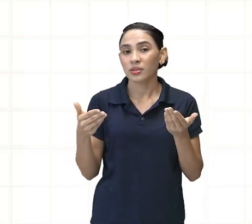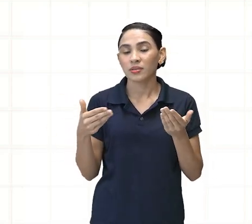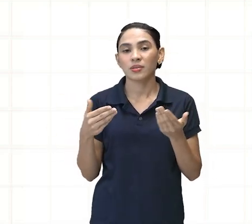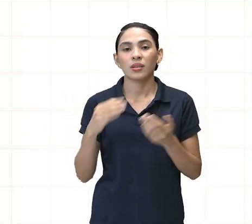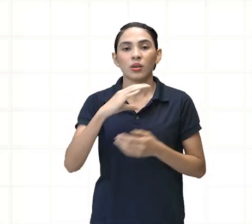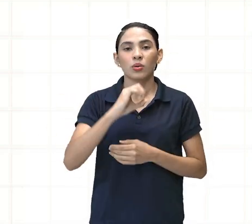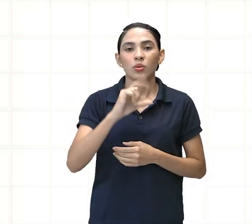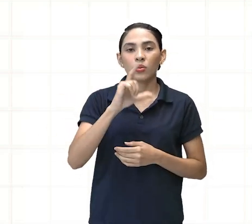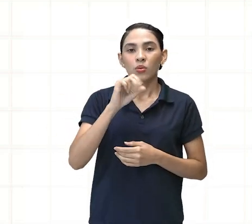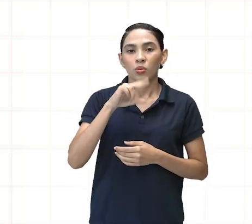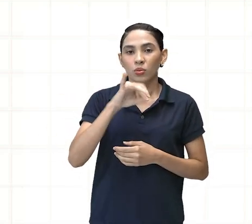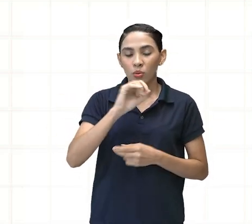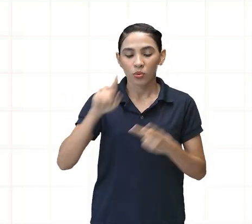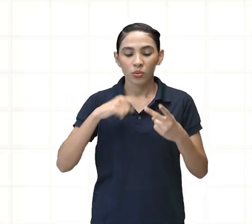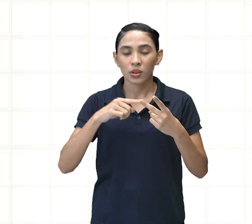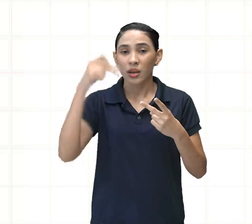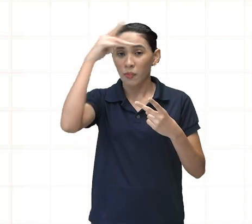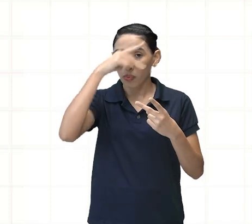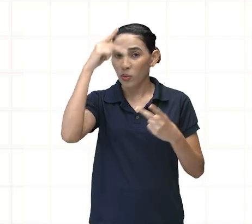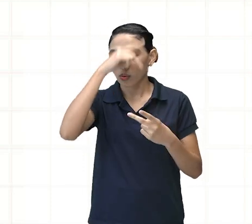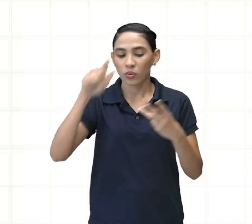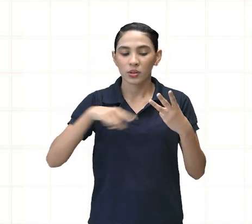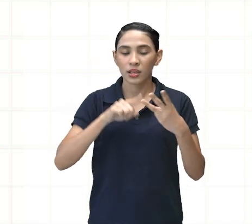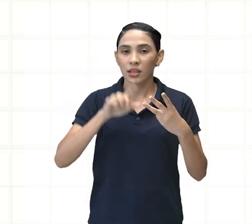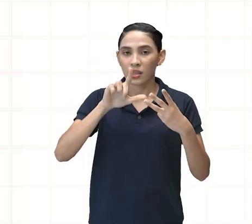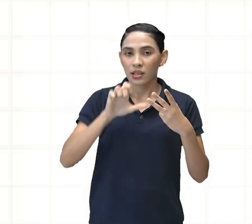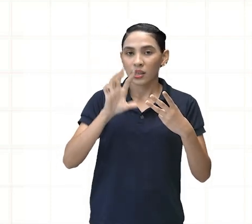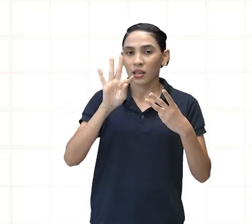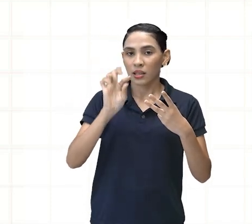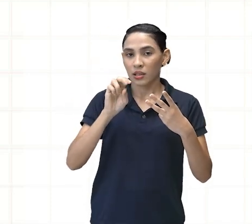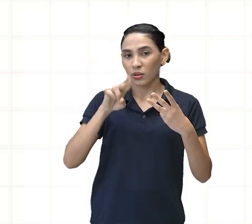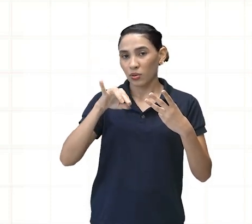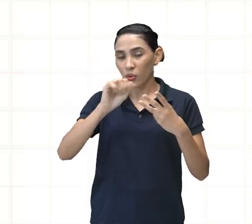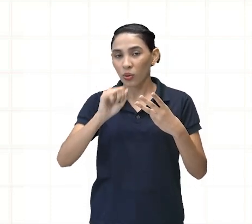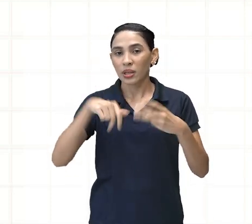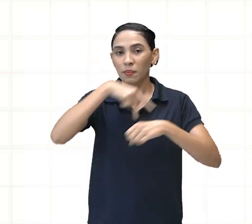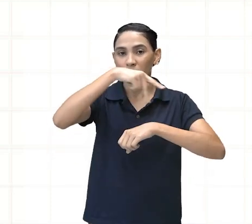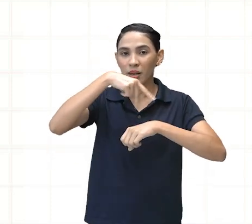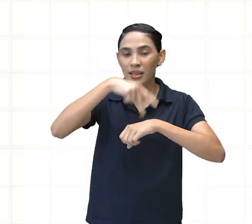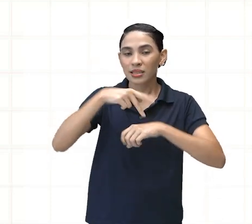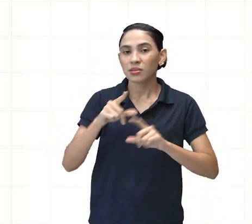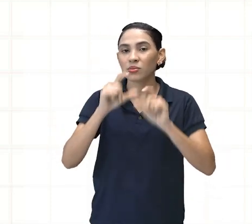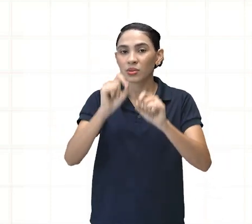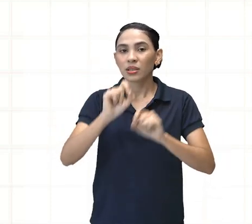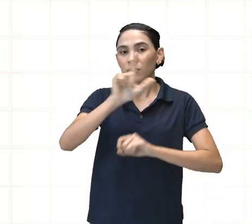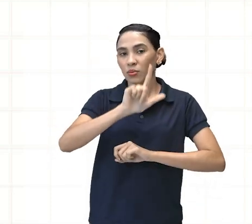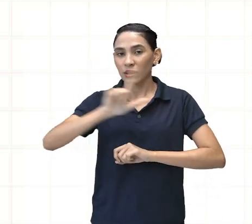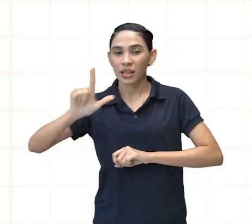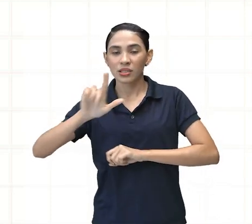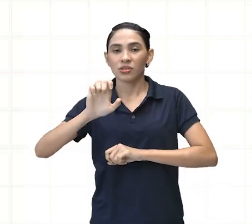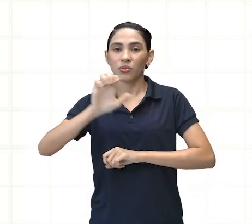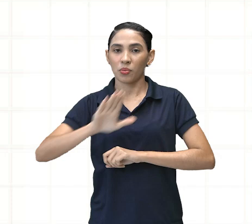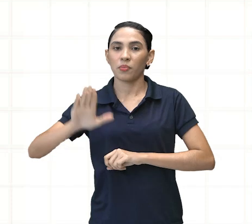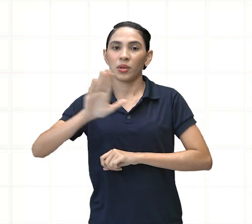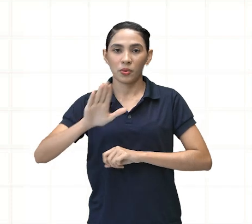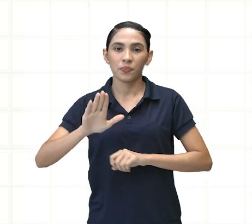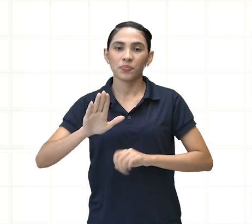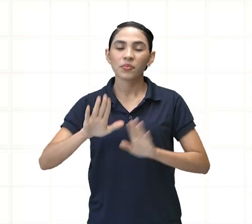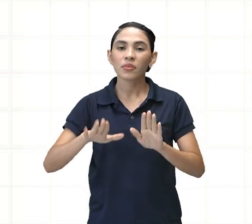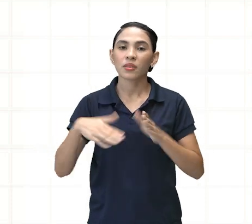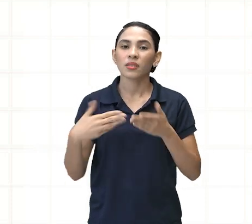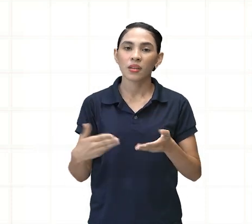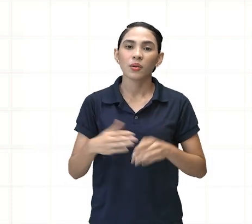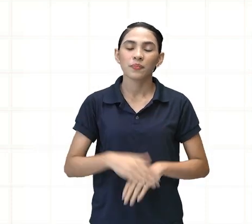Polônia, Lituânia, Estônia, Letônia, os países que são considerados aí do leste europeu, tá certo, gente?